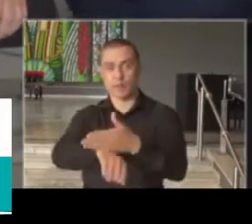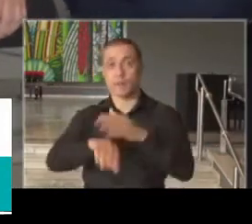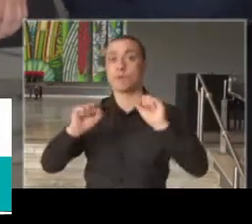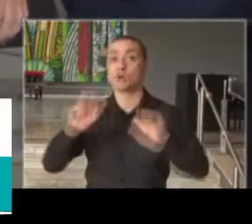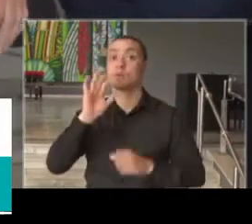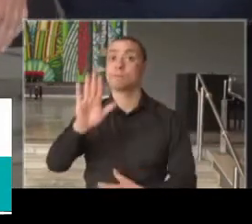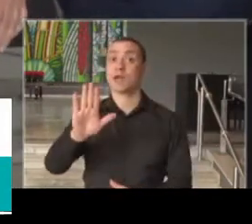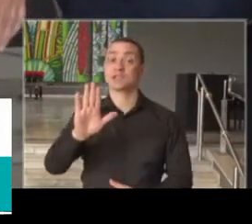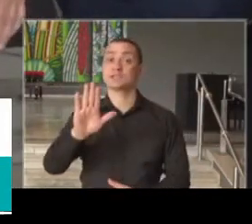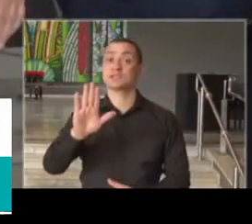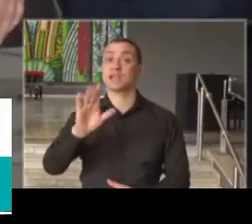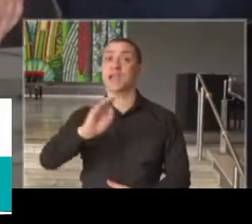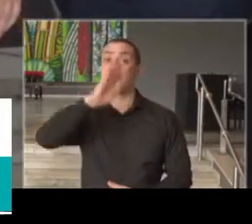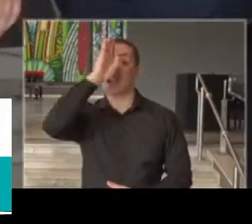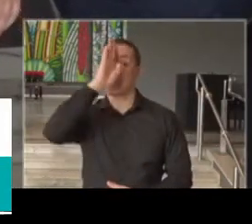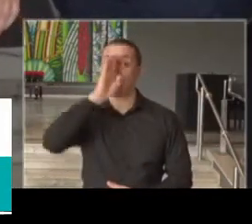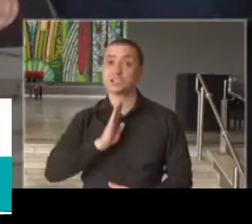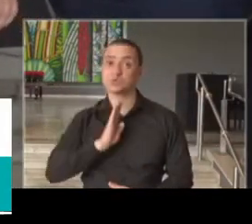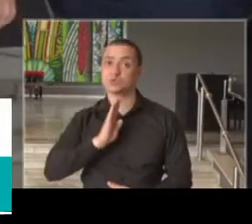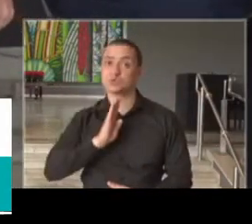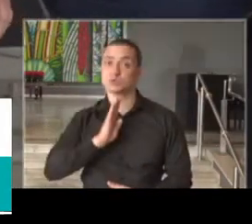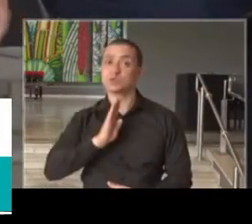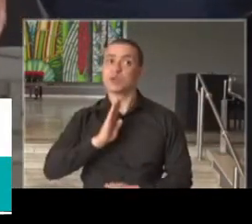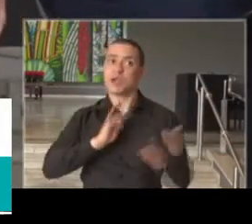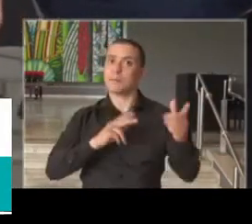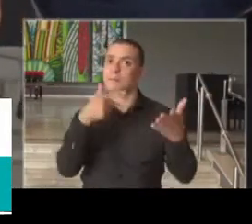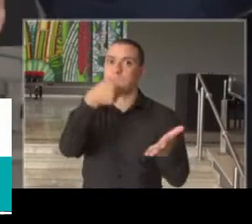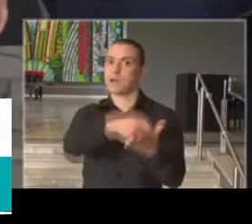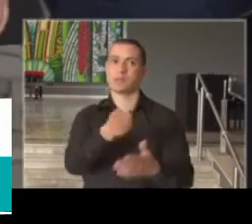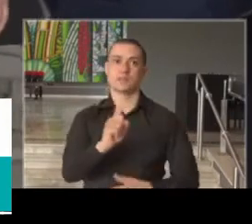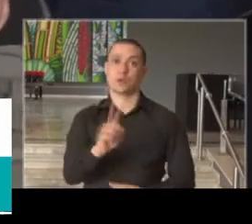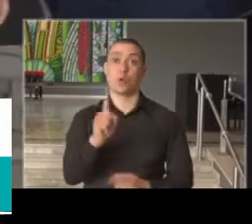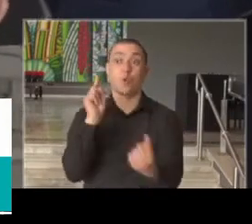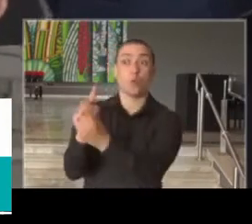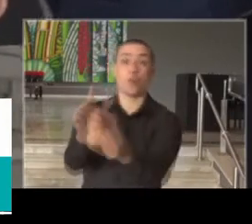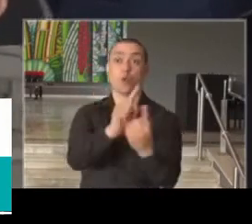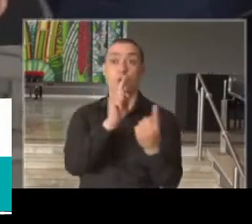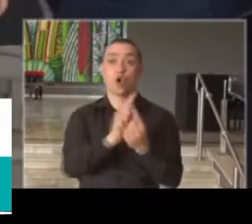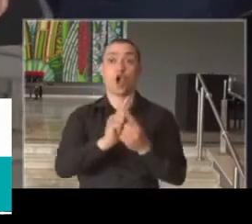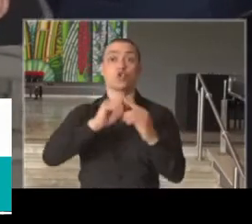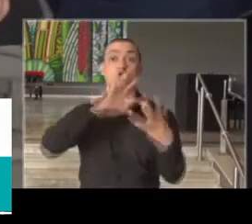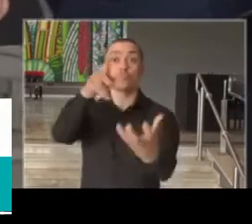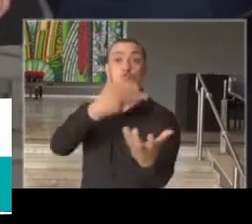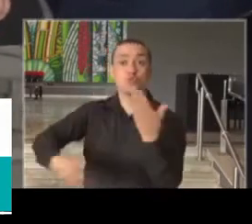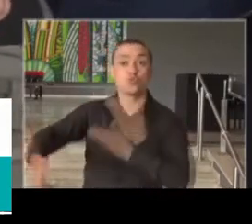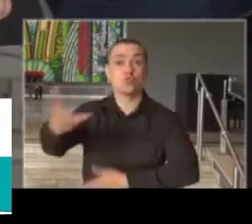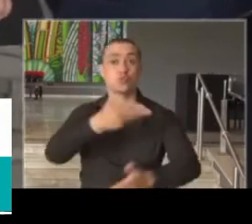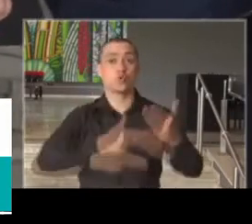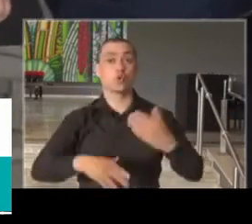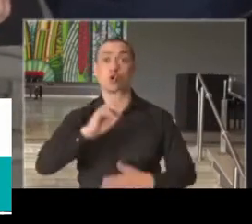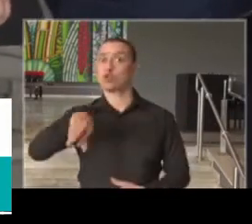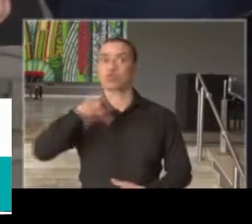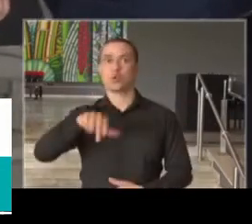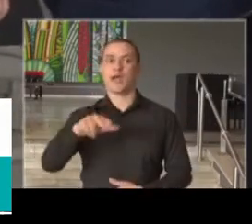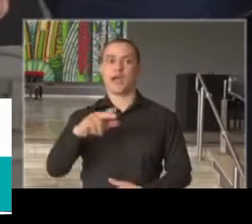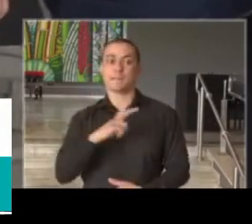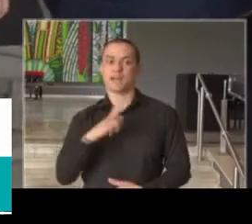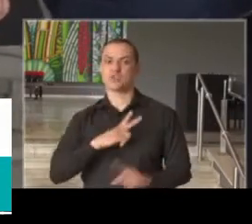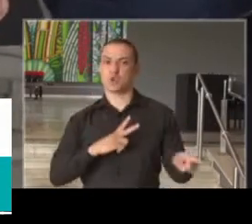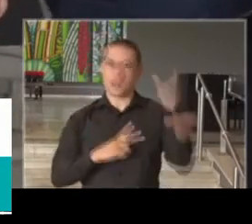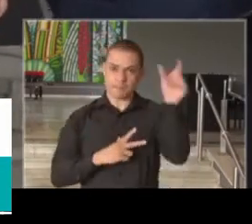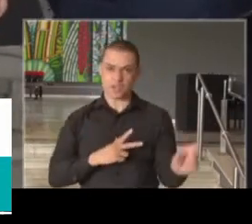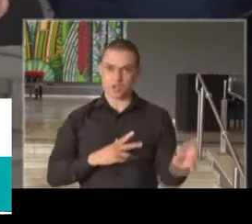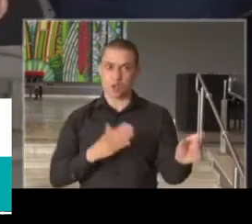mas de forma gratuita e de forma ao atendimento universal. Não será para fazer o atendimento